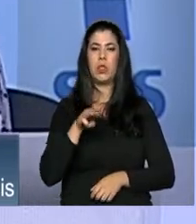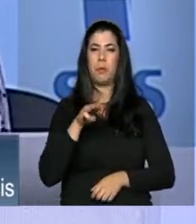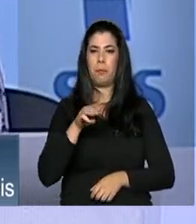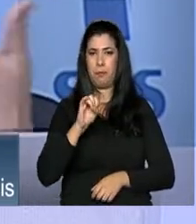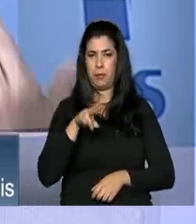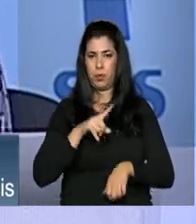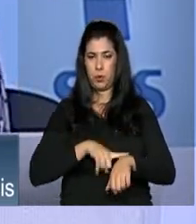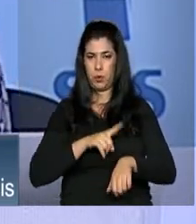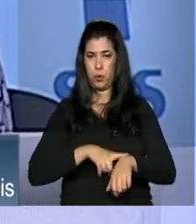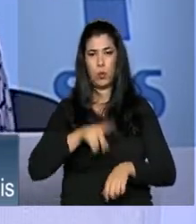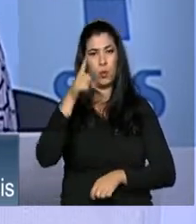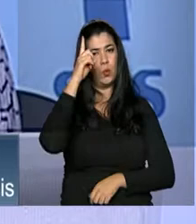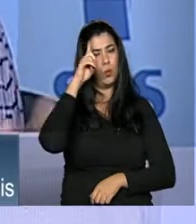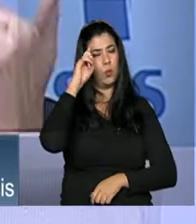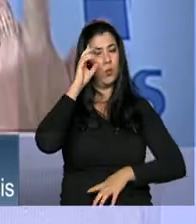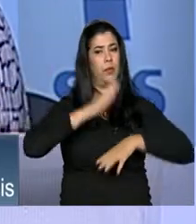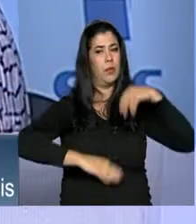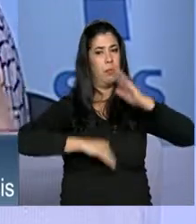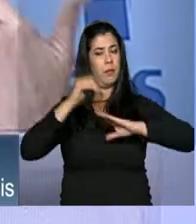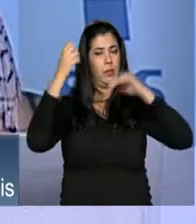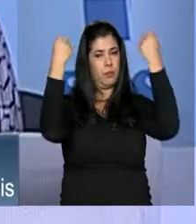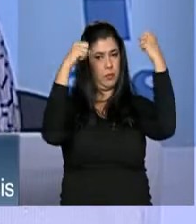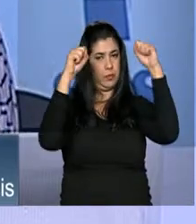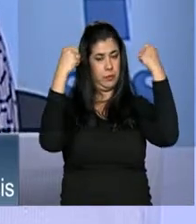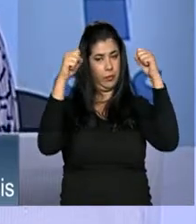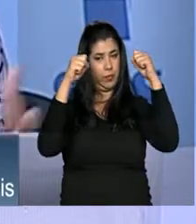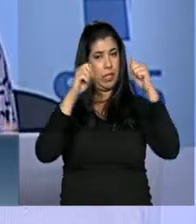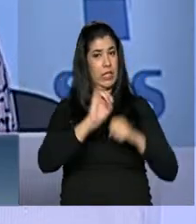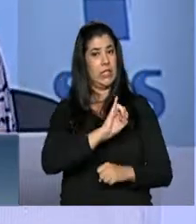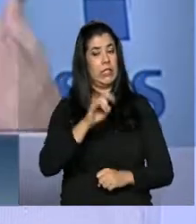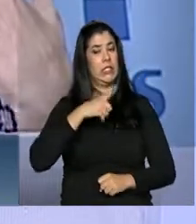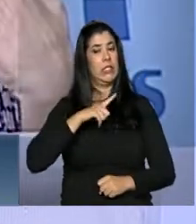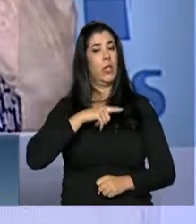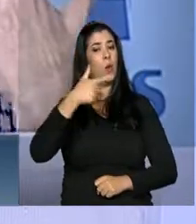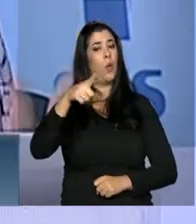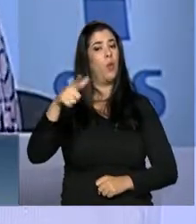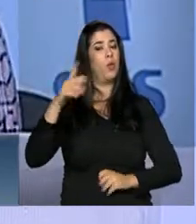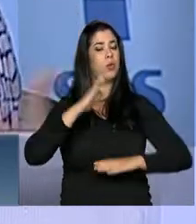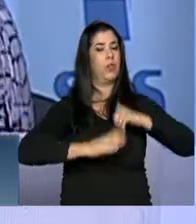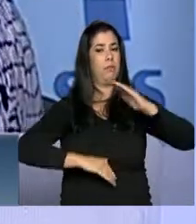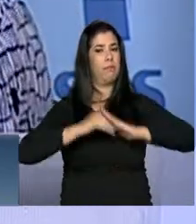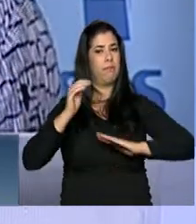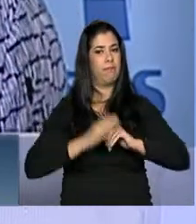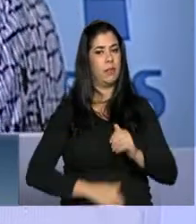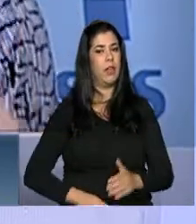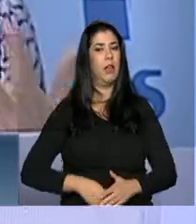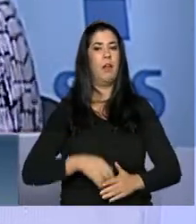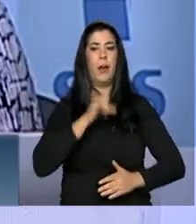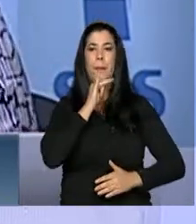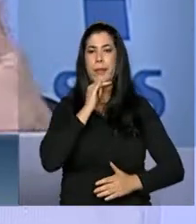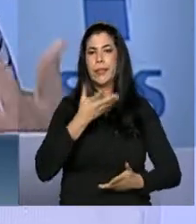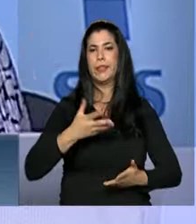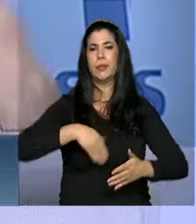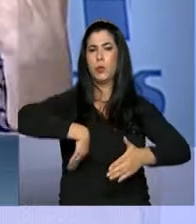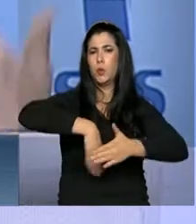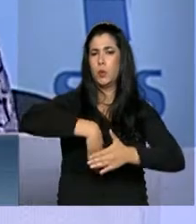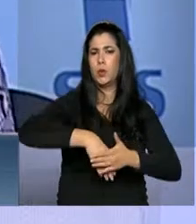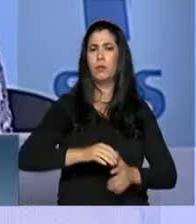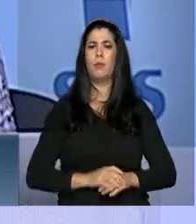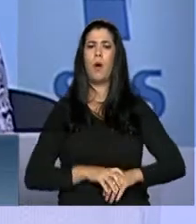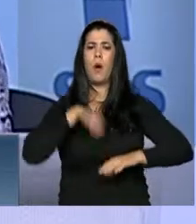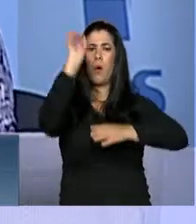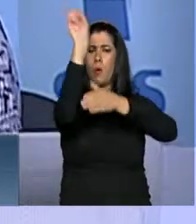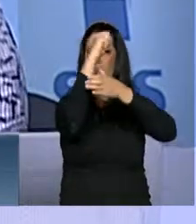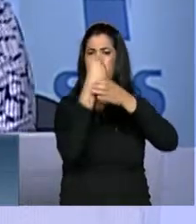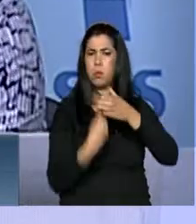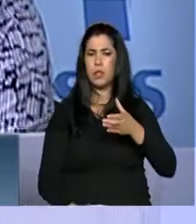dia. Ou se ela tem outro tipo de prática mais intensa, como futebol, basquete,